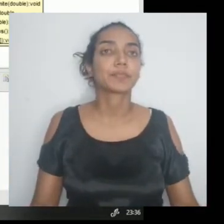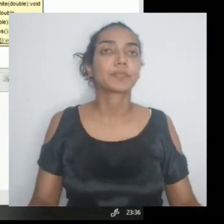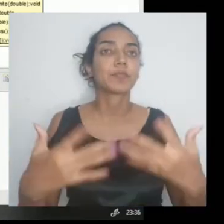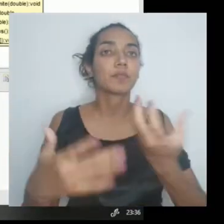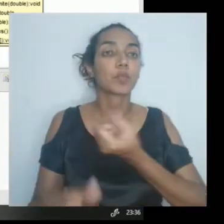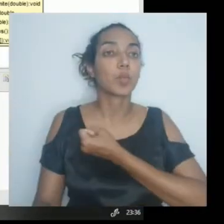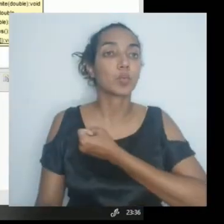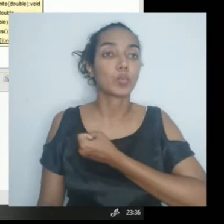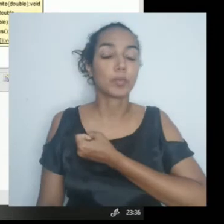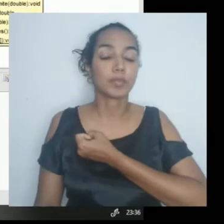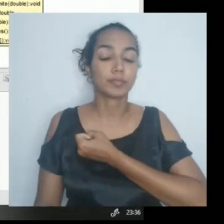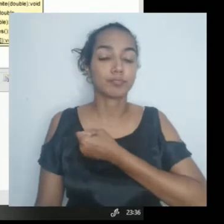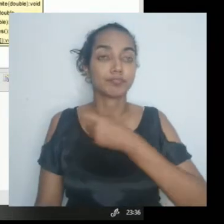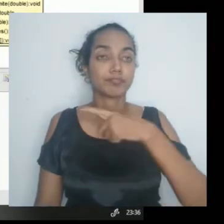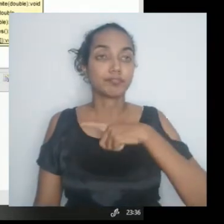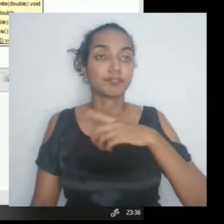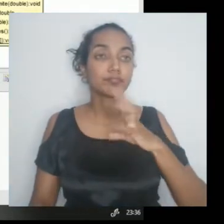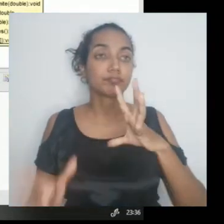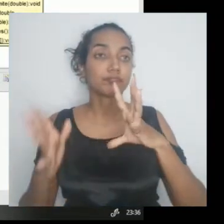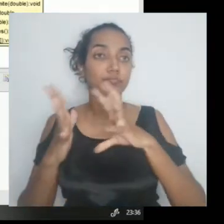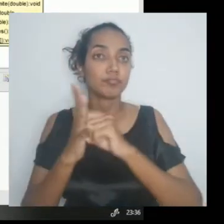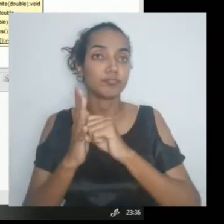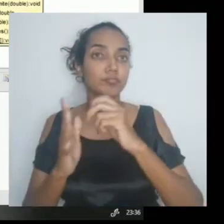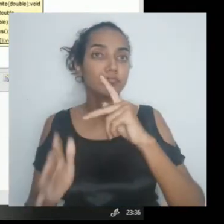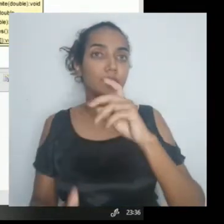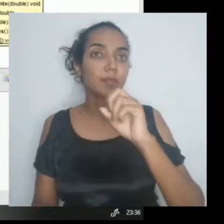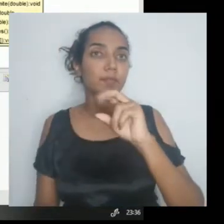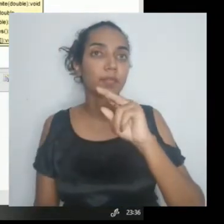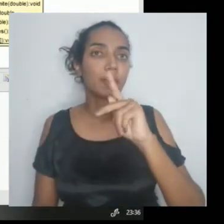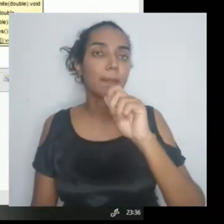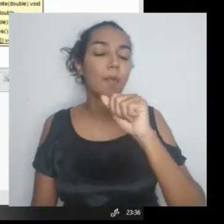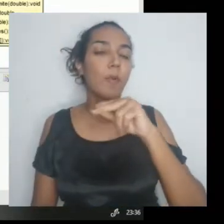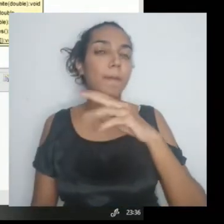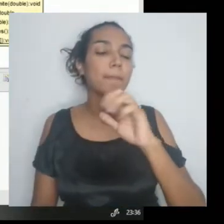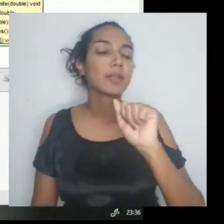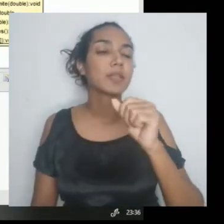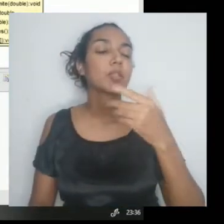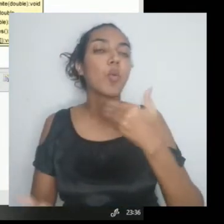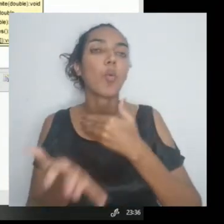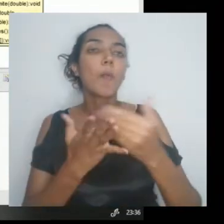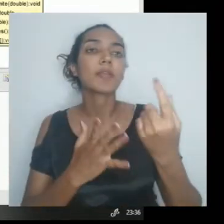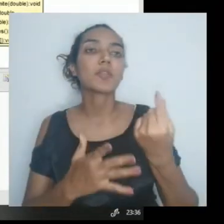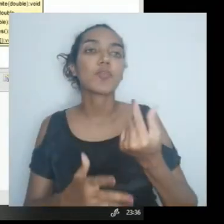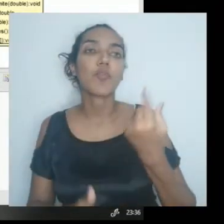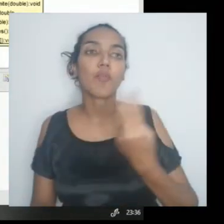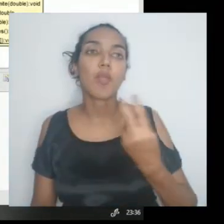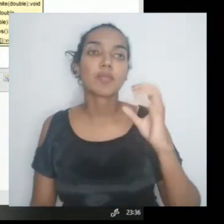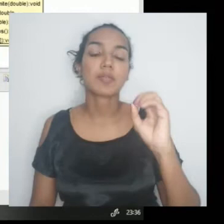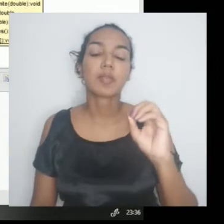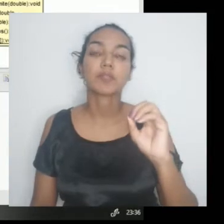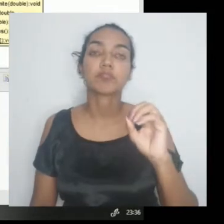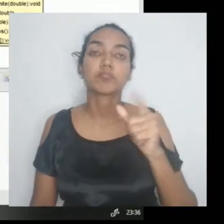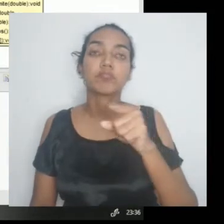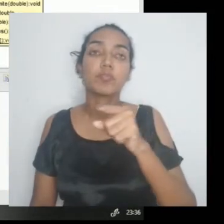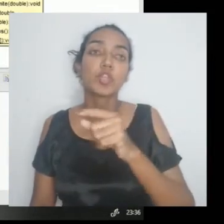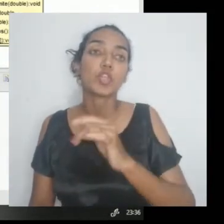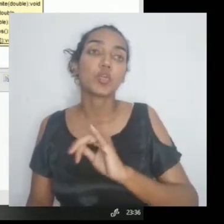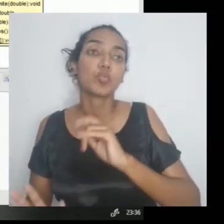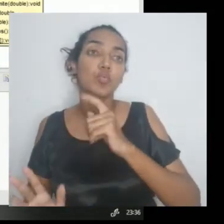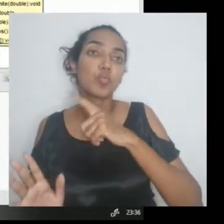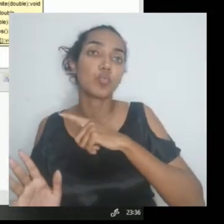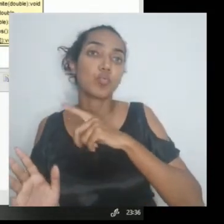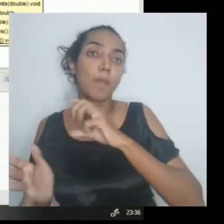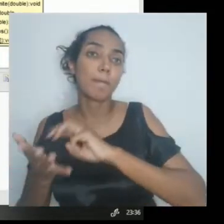e inicializando esse cara com saldo zero. O método render juros não faz nada a mais do que chamar